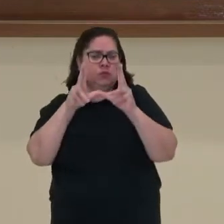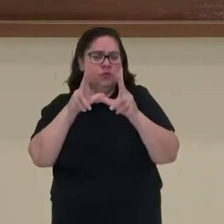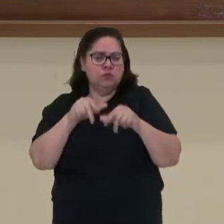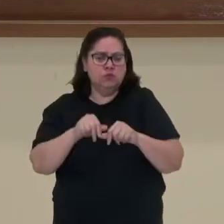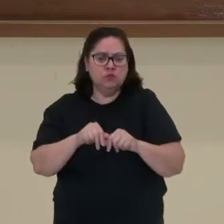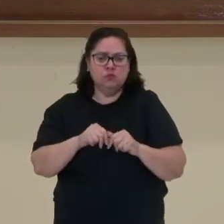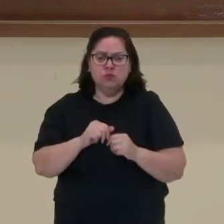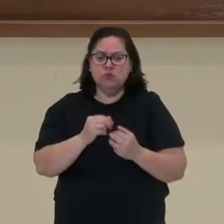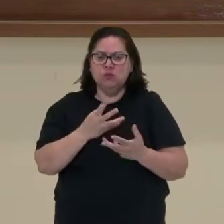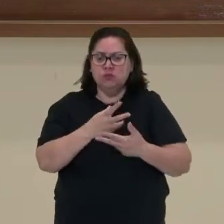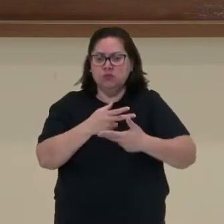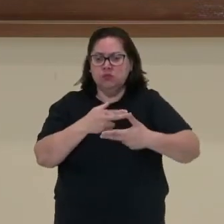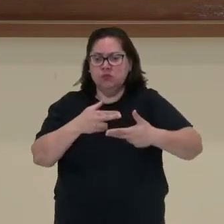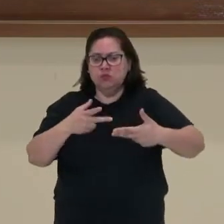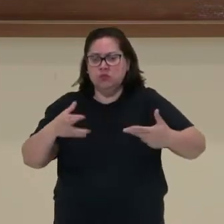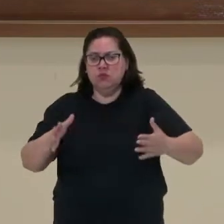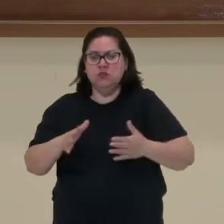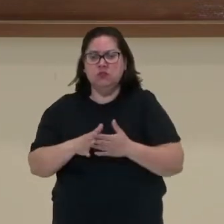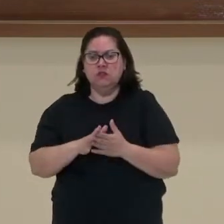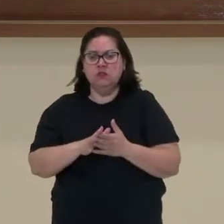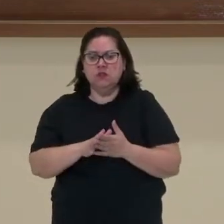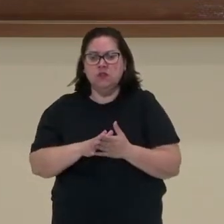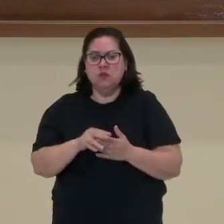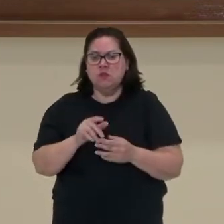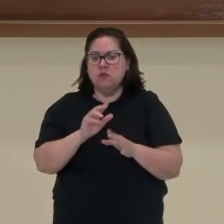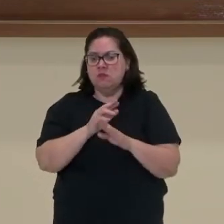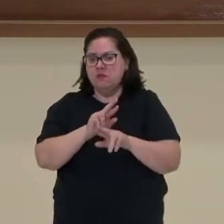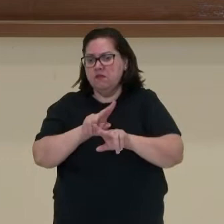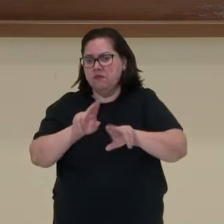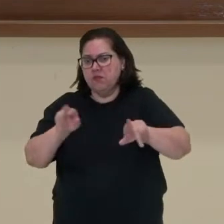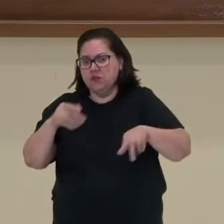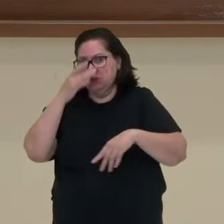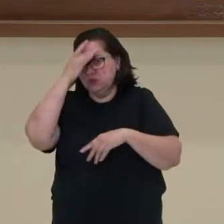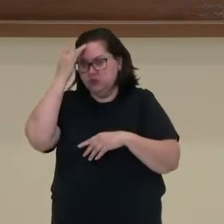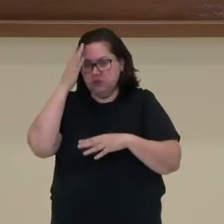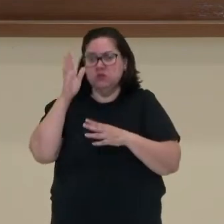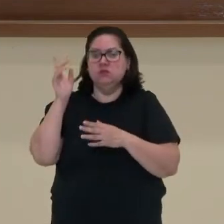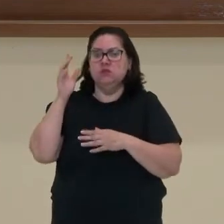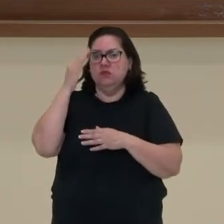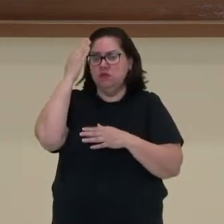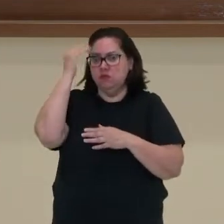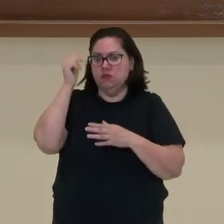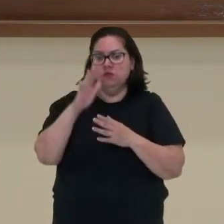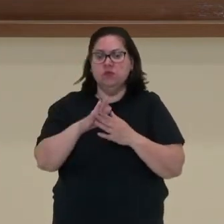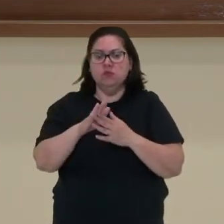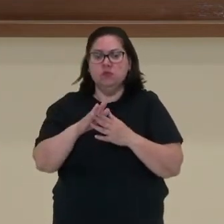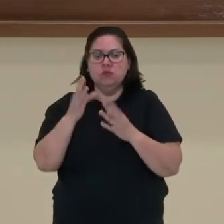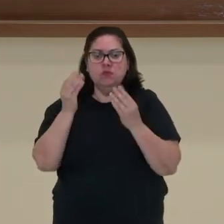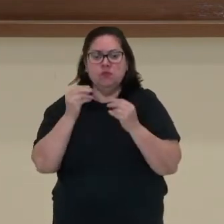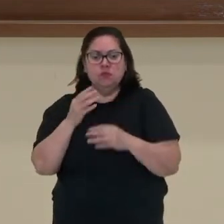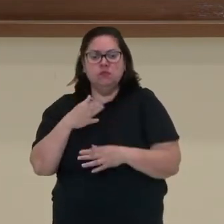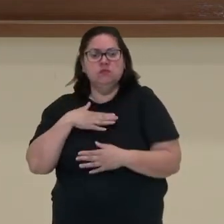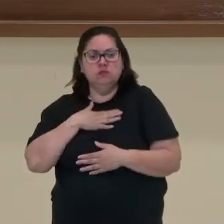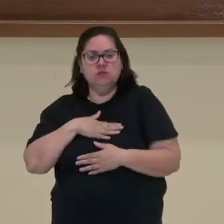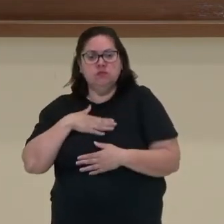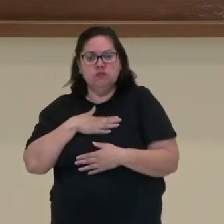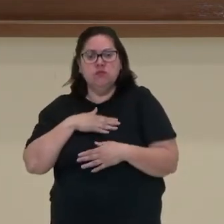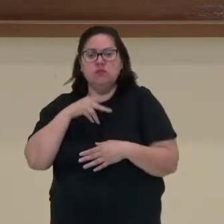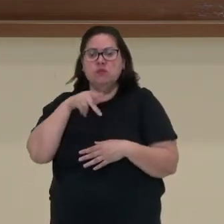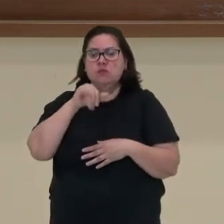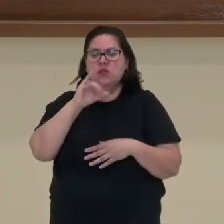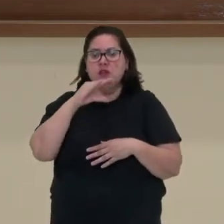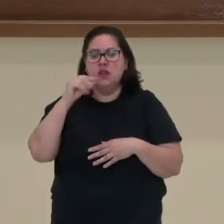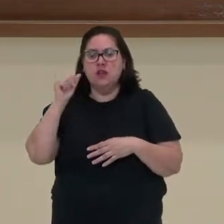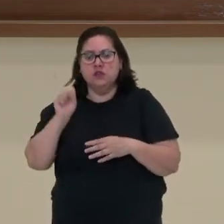de Velázquez, de Goya, lá na Espanha, no Museu do Prado. E ele tem muito apreço por Pablo Picasso,